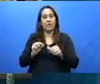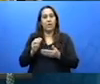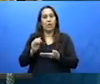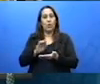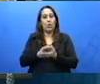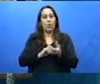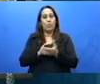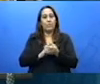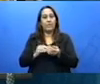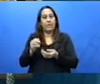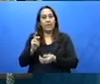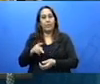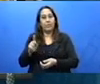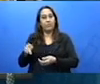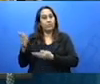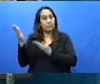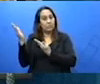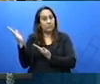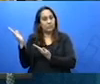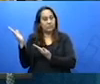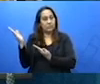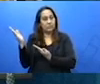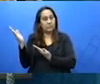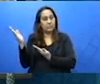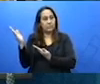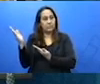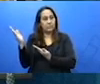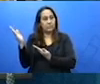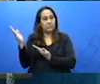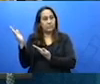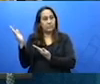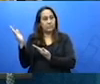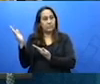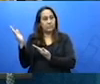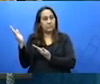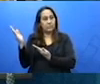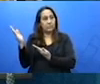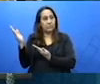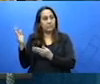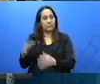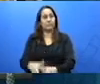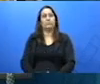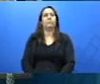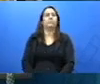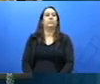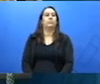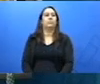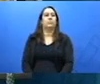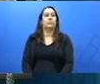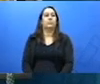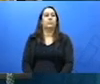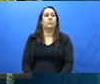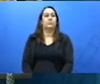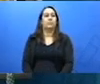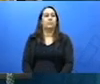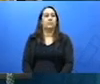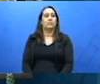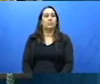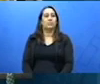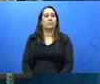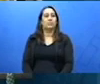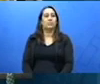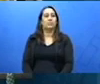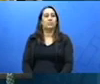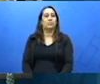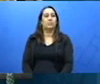estica, dá o lacinho, desce, e ele é muito elegante. Então, ele coloca uma